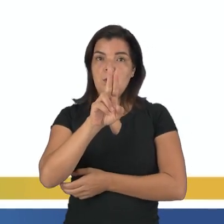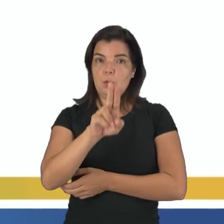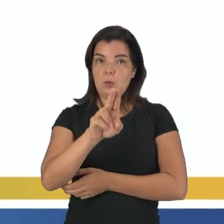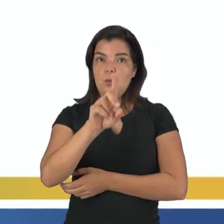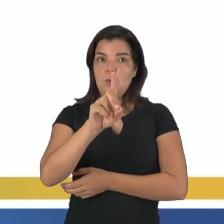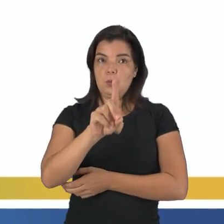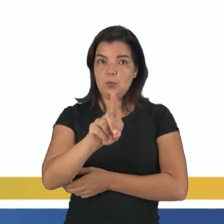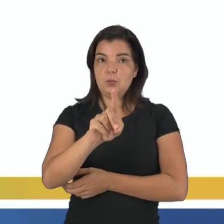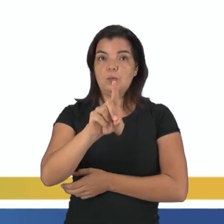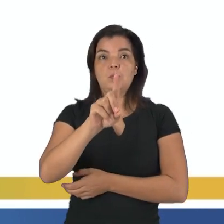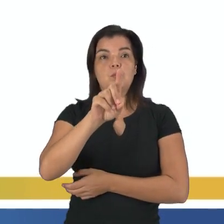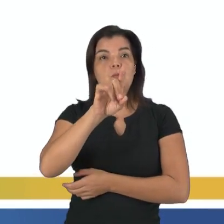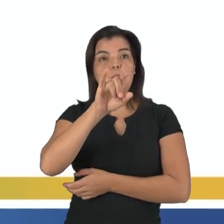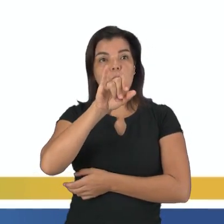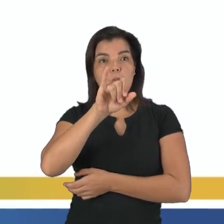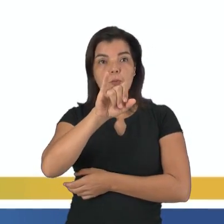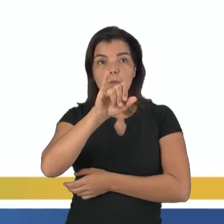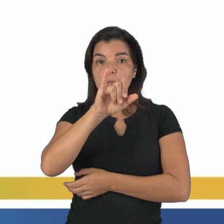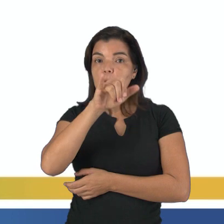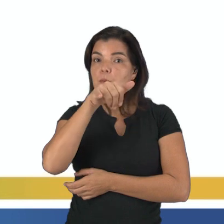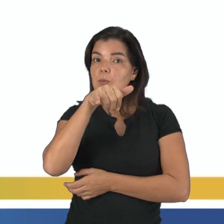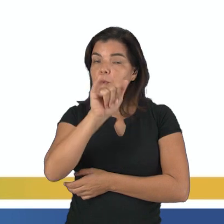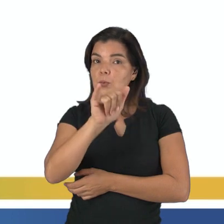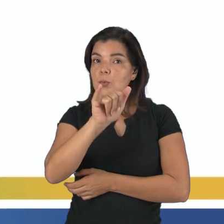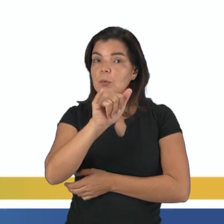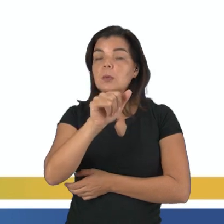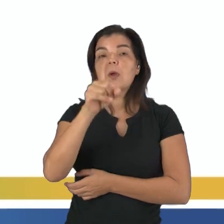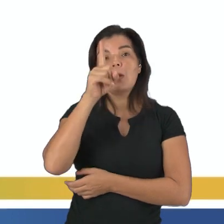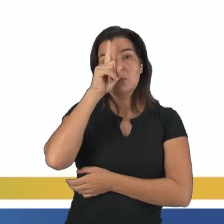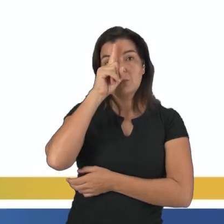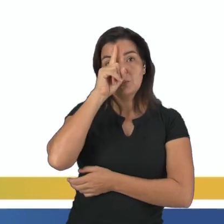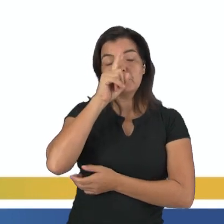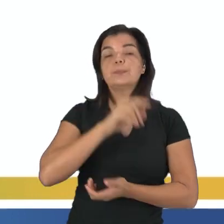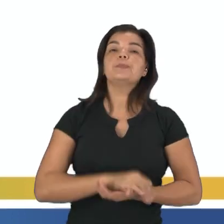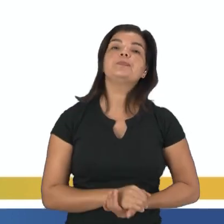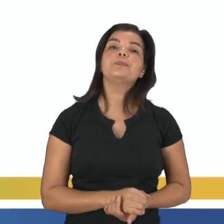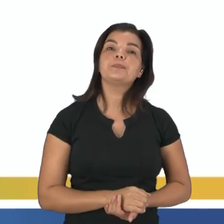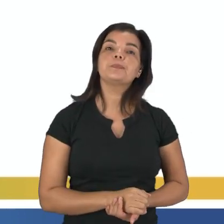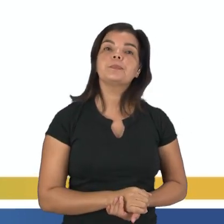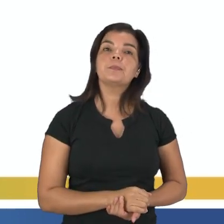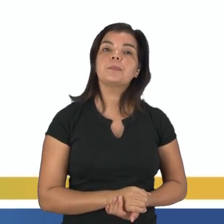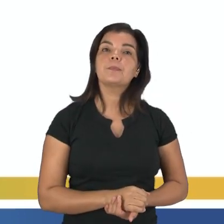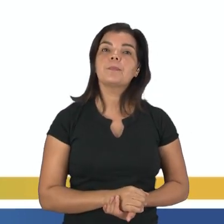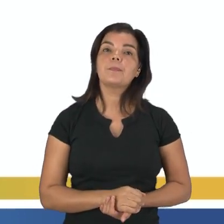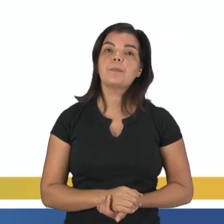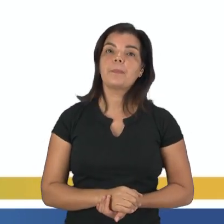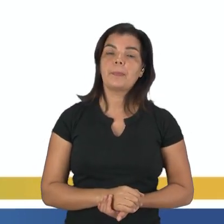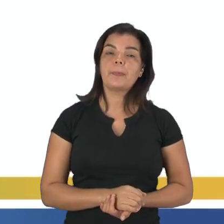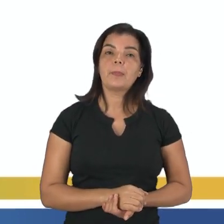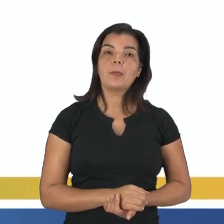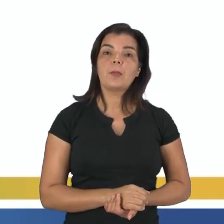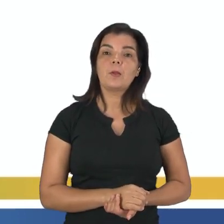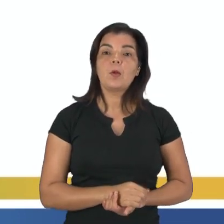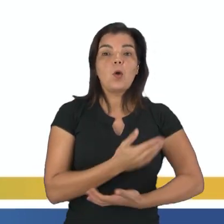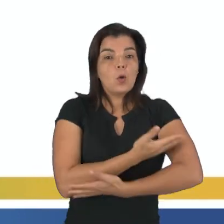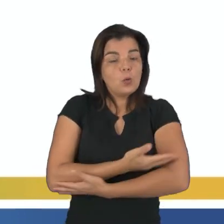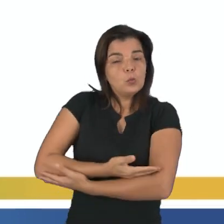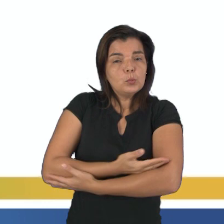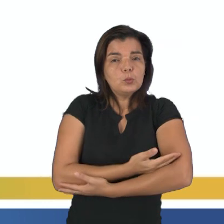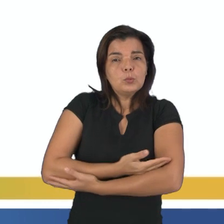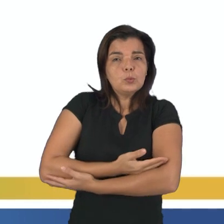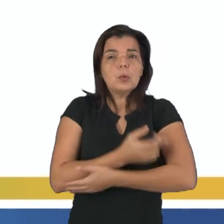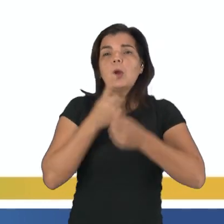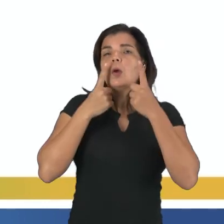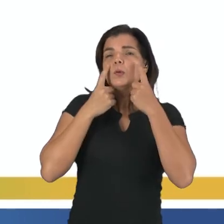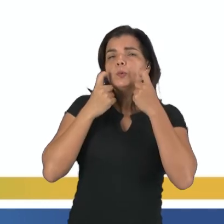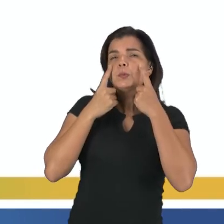o Y e acrescentei o I e S no final. Ela estuda todo dia. The baby cries a lot. O bebê chora